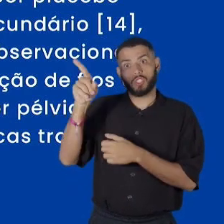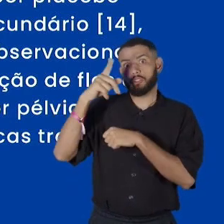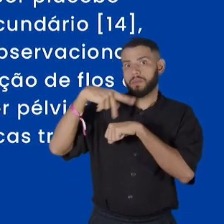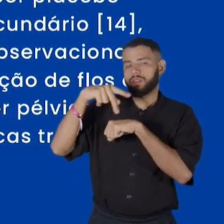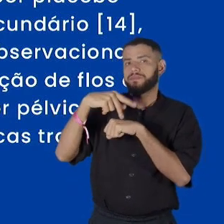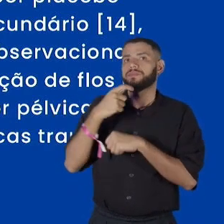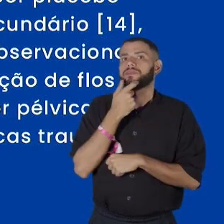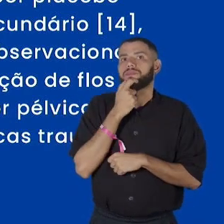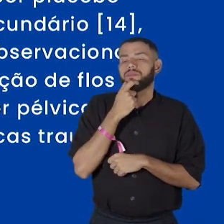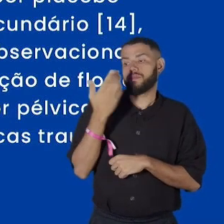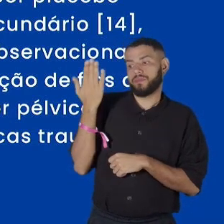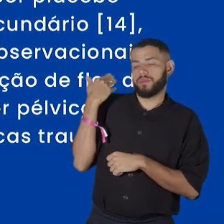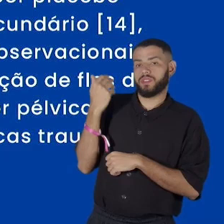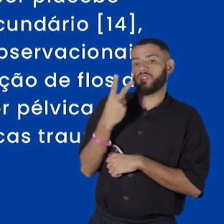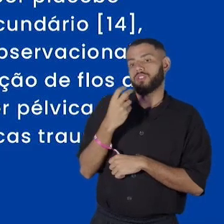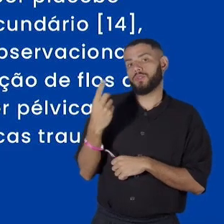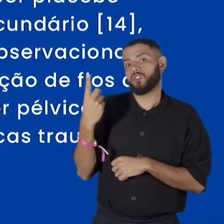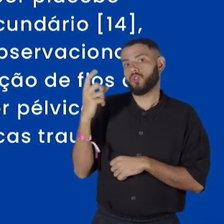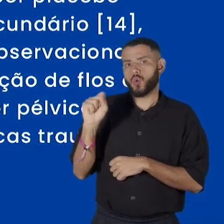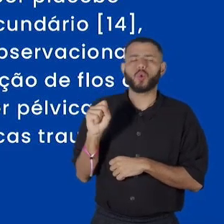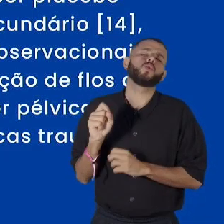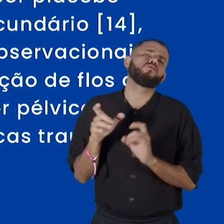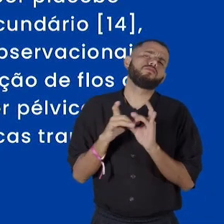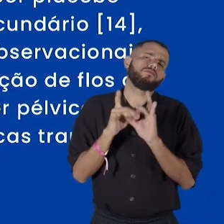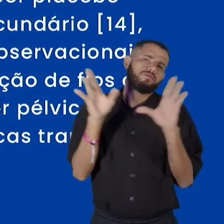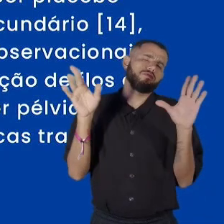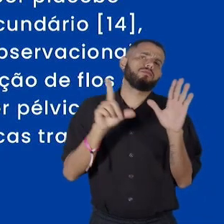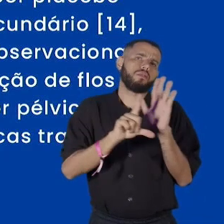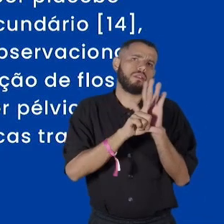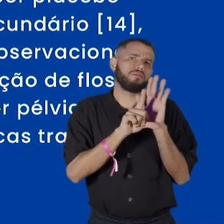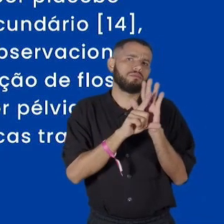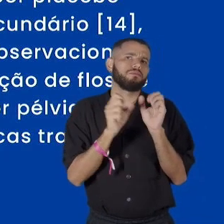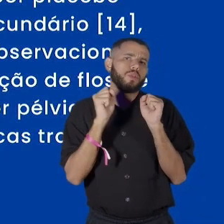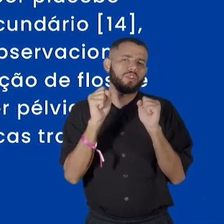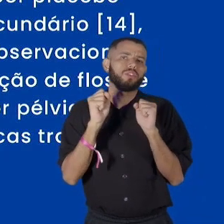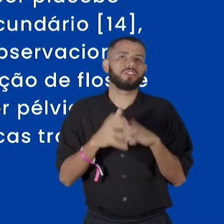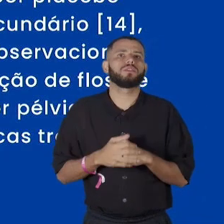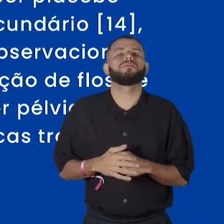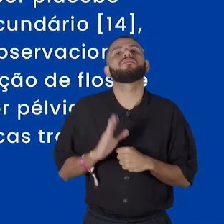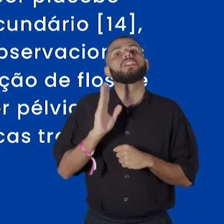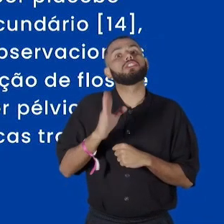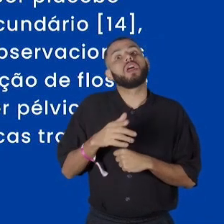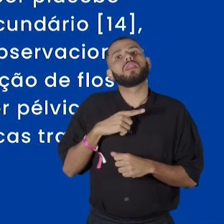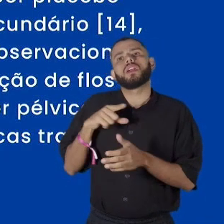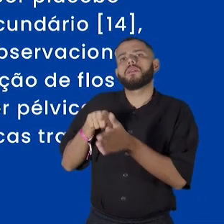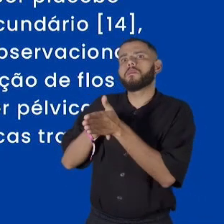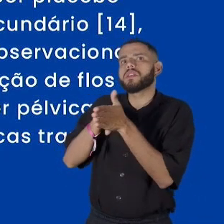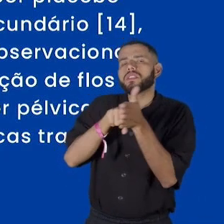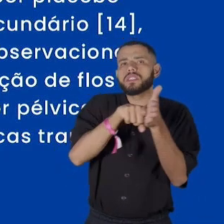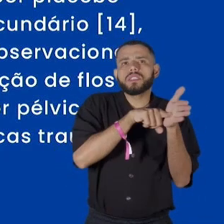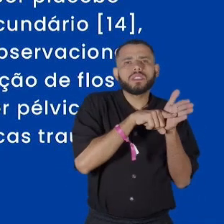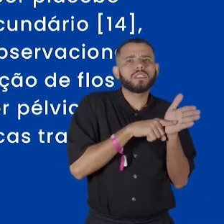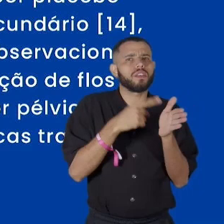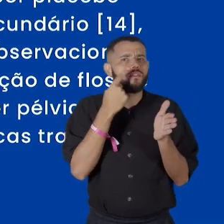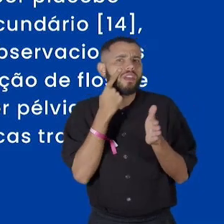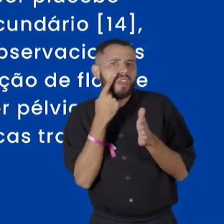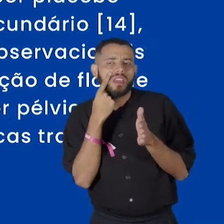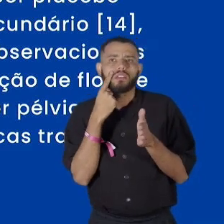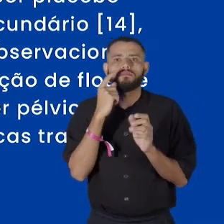Desde 2018 está legalizado. E a legalização traz isso também, né? Pesquisa, acompanhar pacientes,